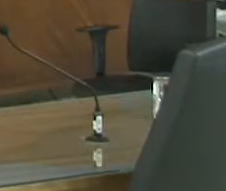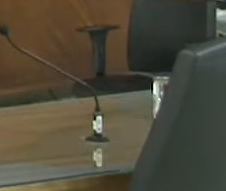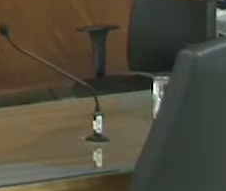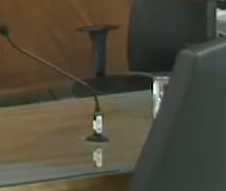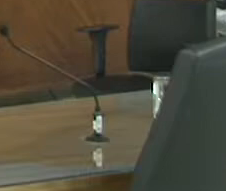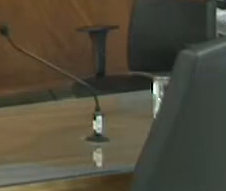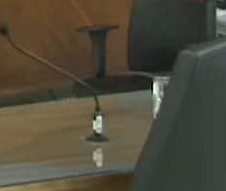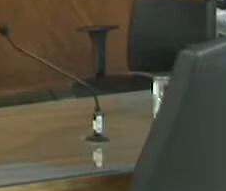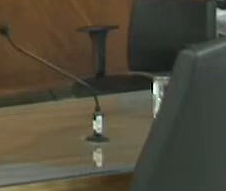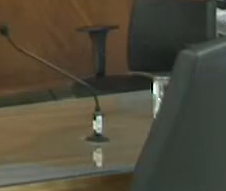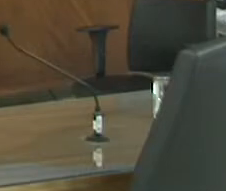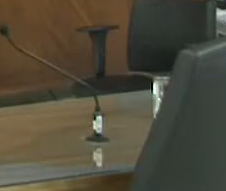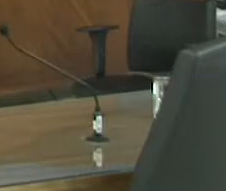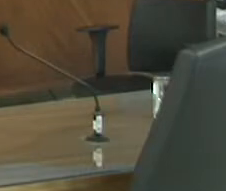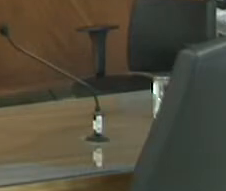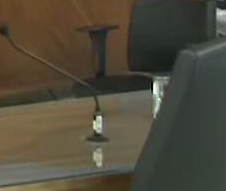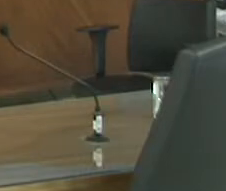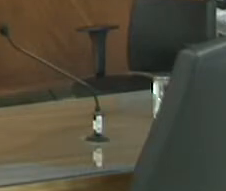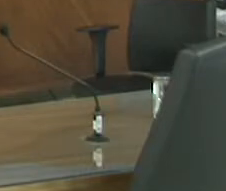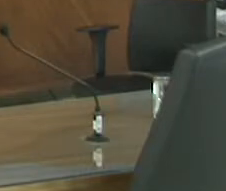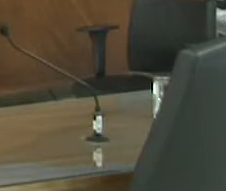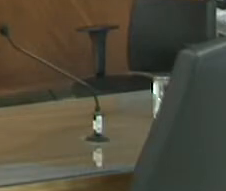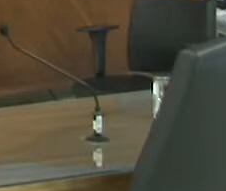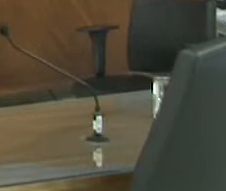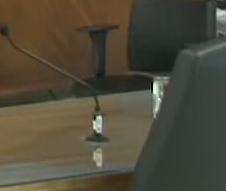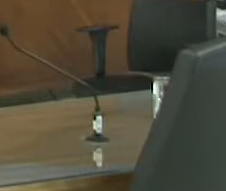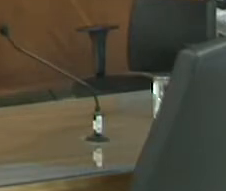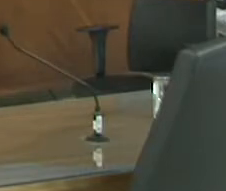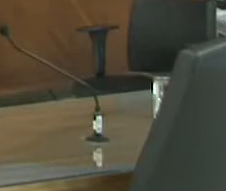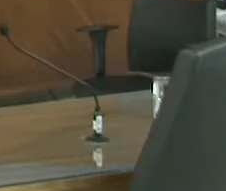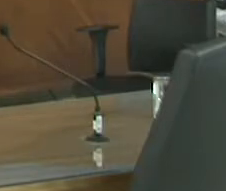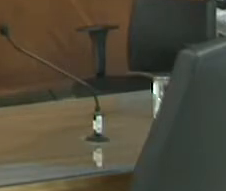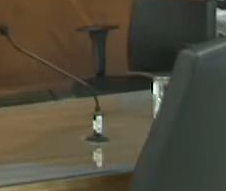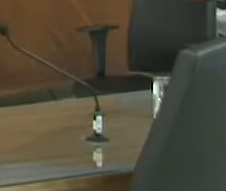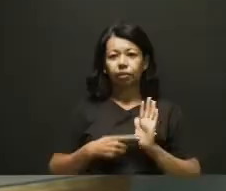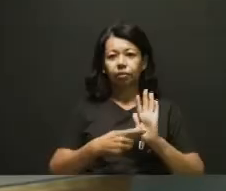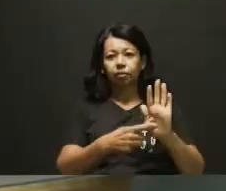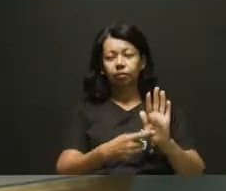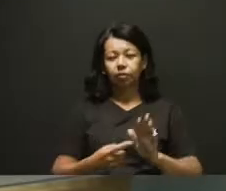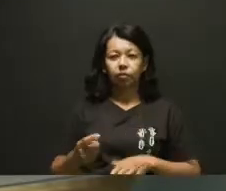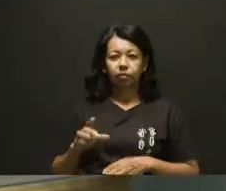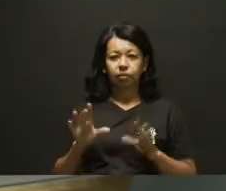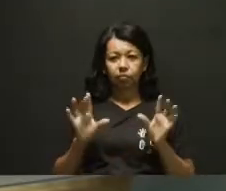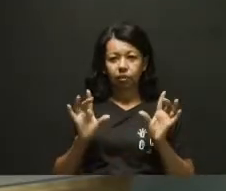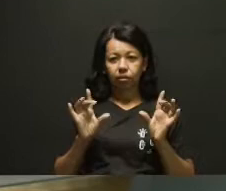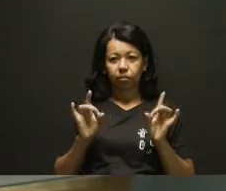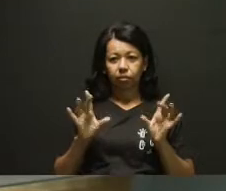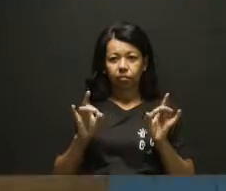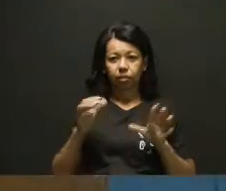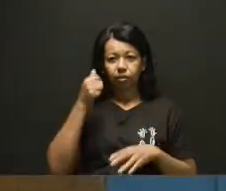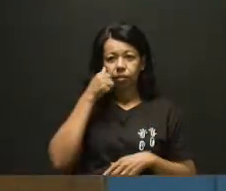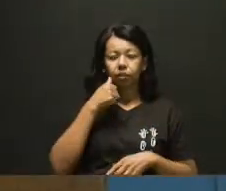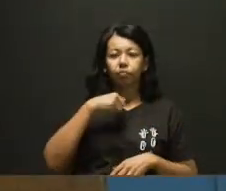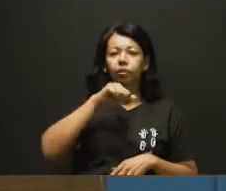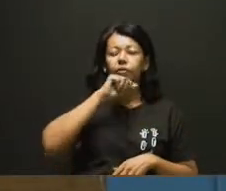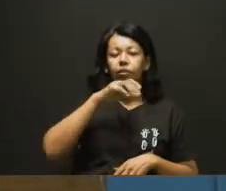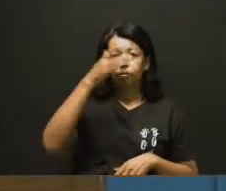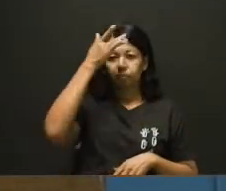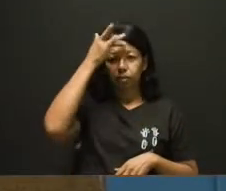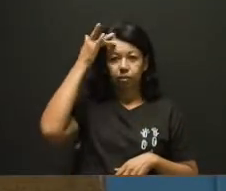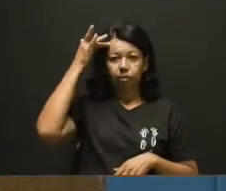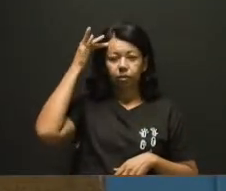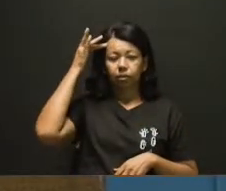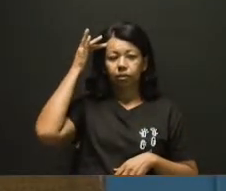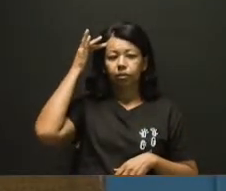boa noite a todos eu estou aqui representando especificamente as mães de pessoas